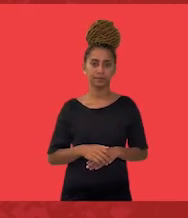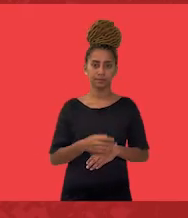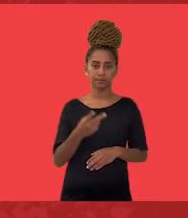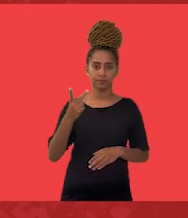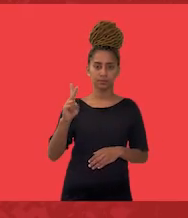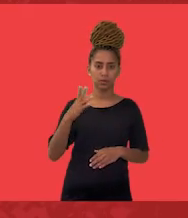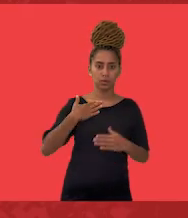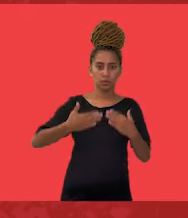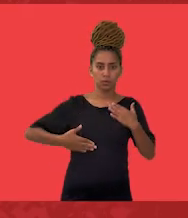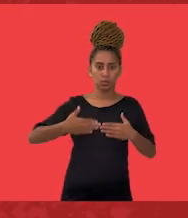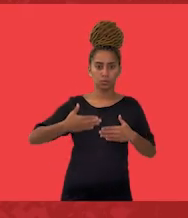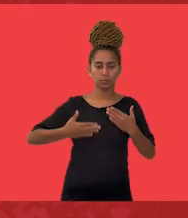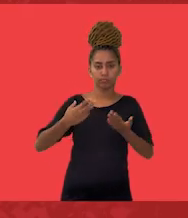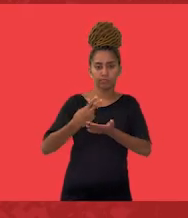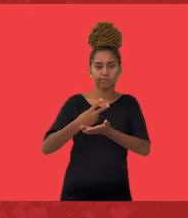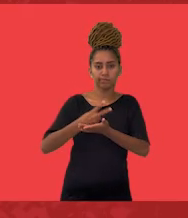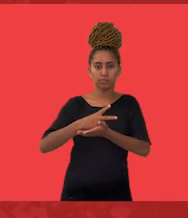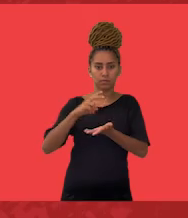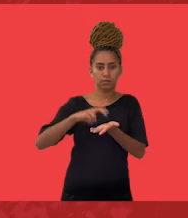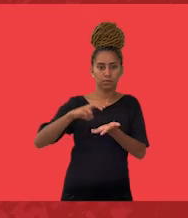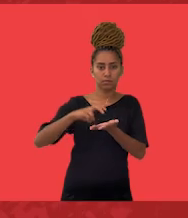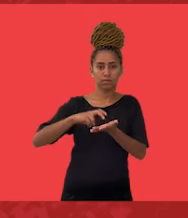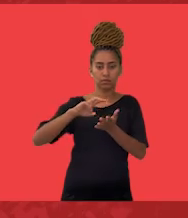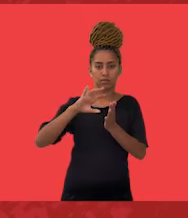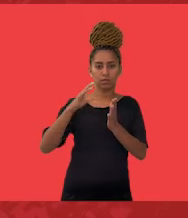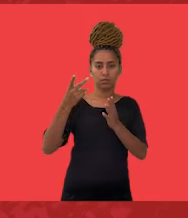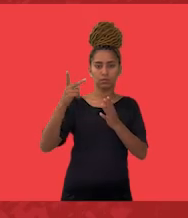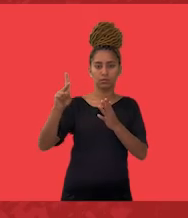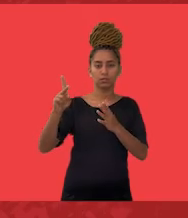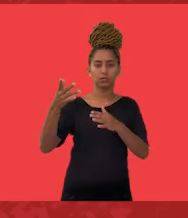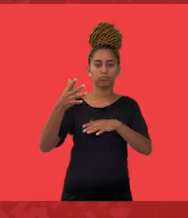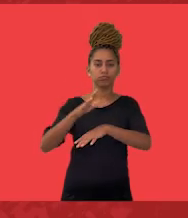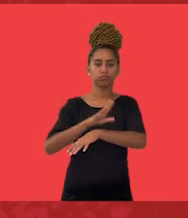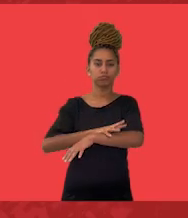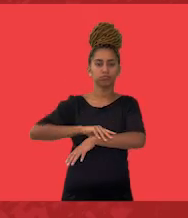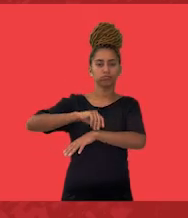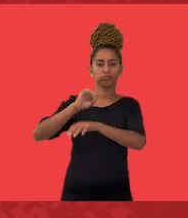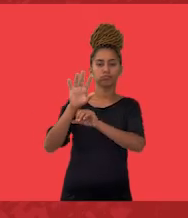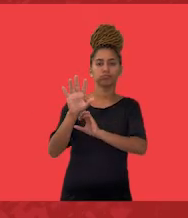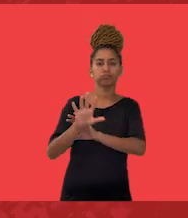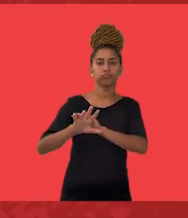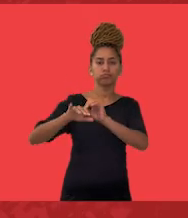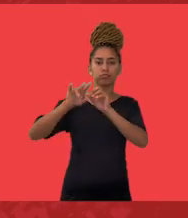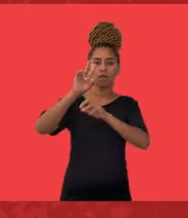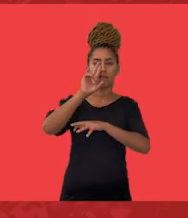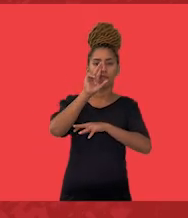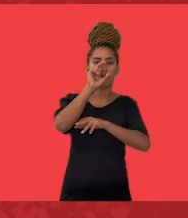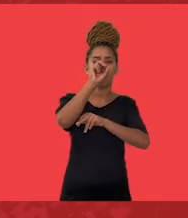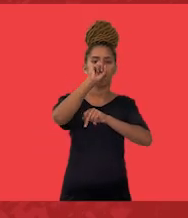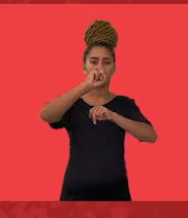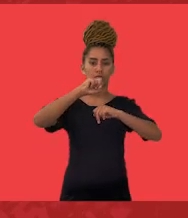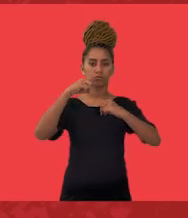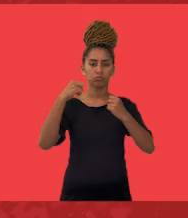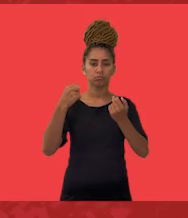No me hables de amor. Ainda que eu escreva, você não saberá que